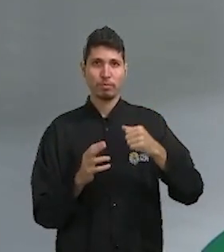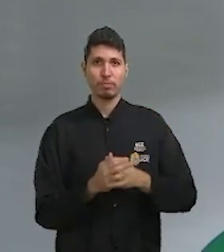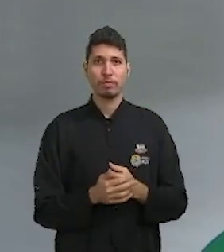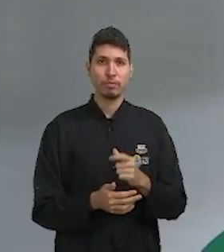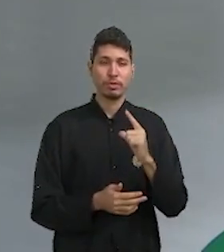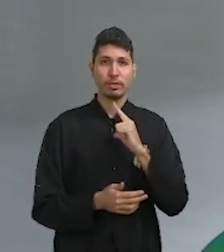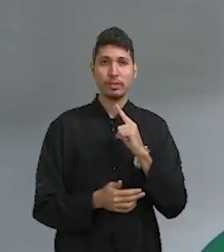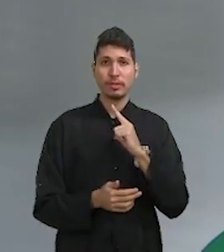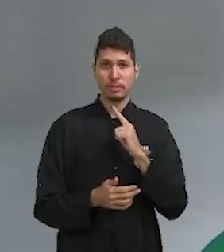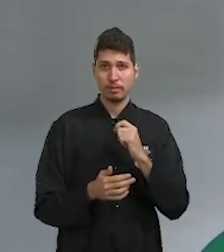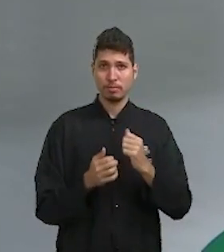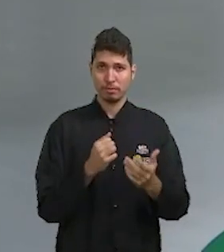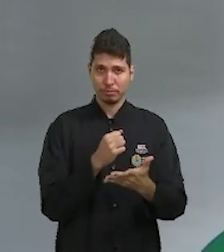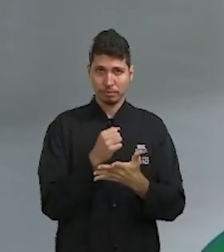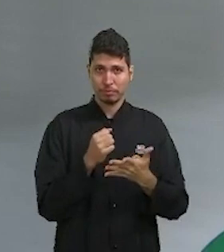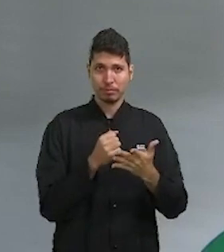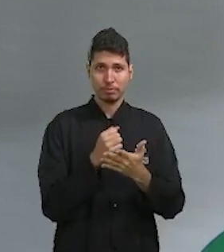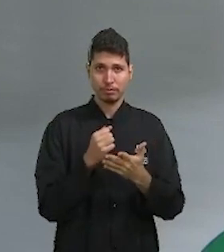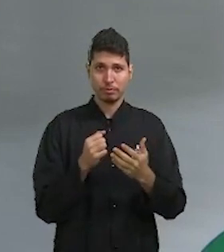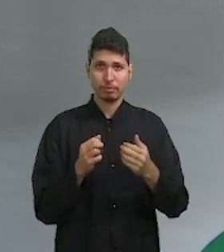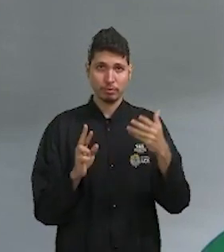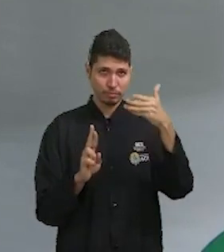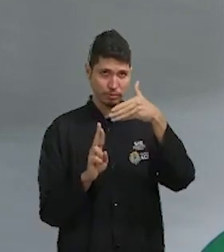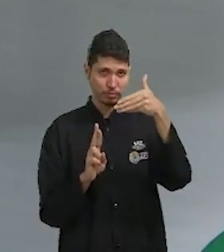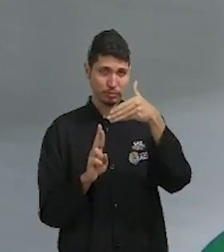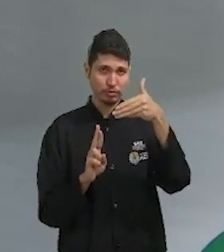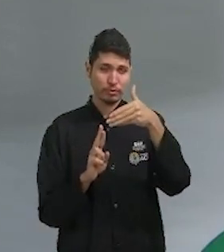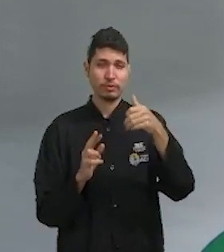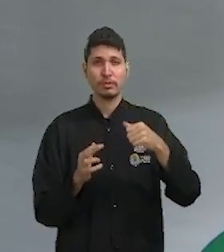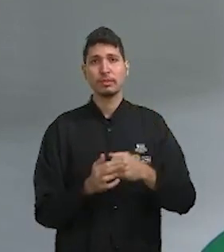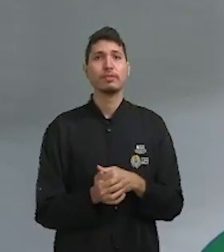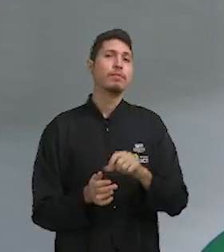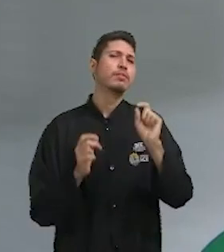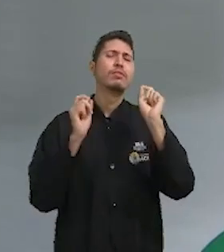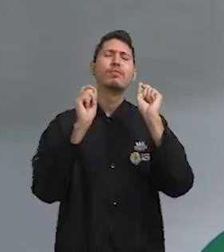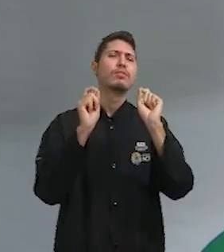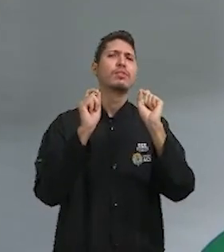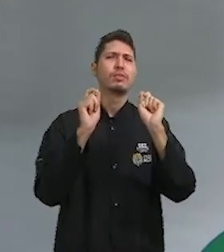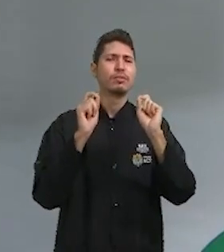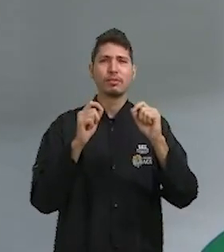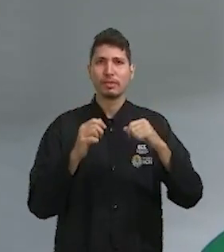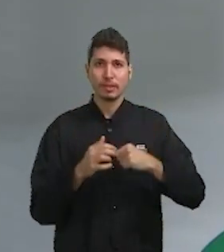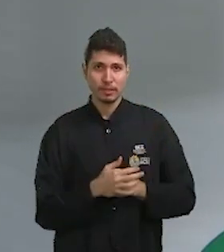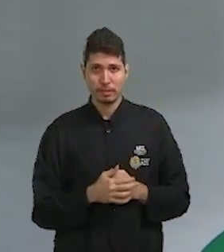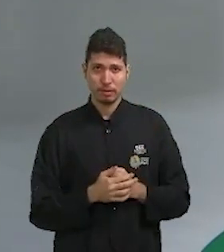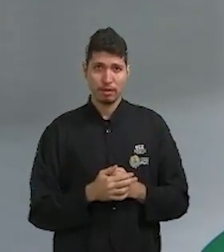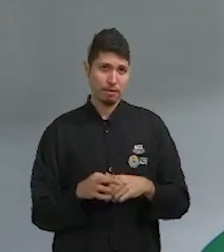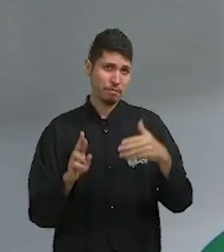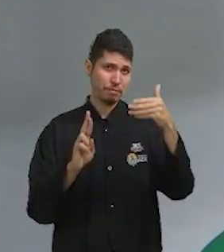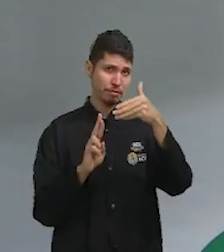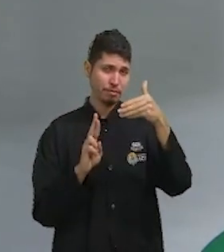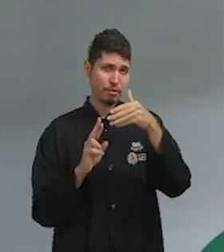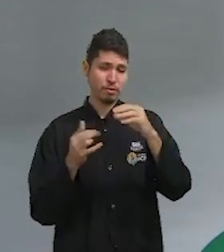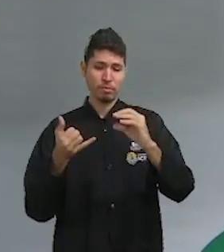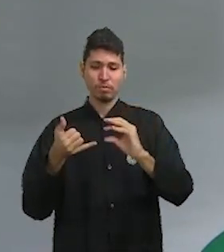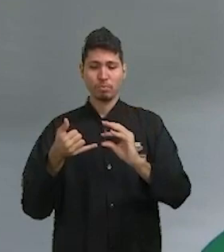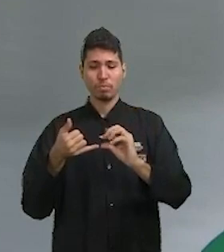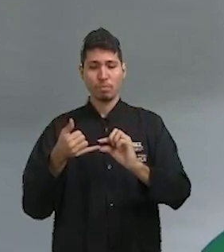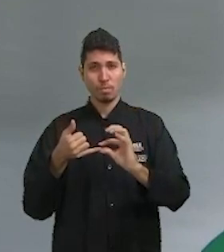uma base, uma referência, que essa minha referência nada mais é do que o eletrodo